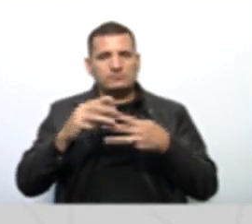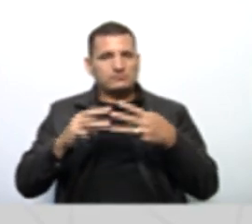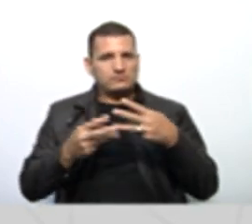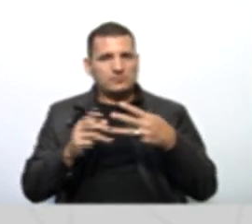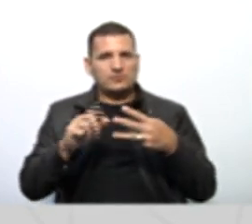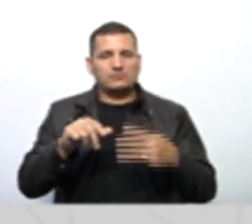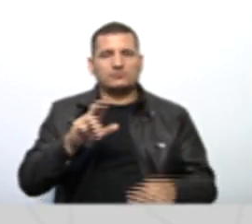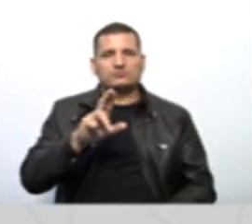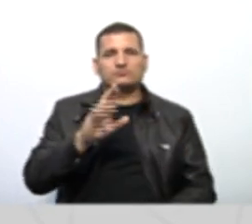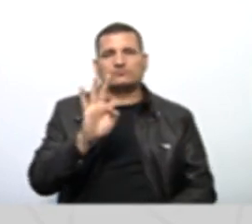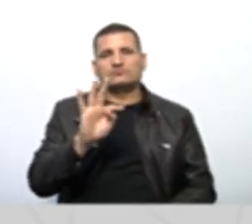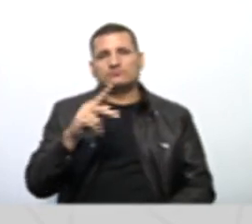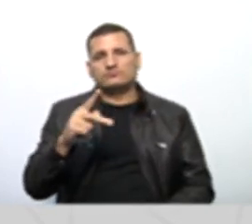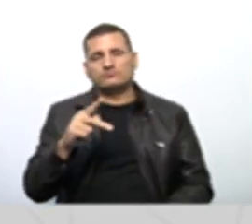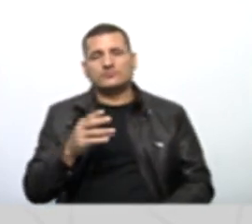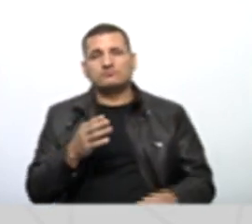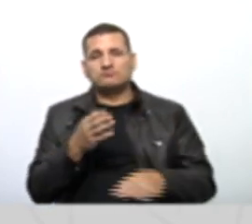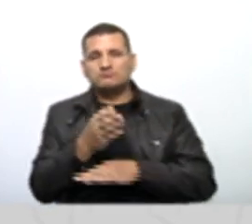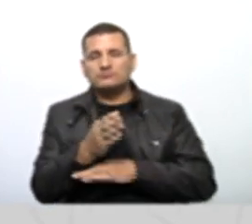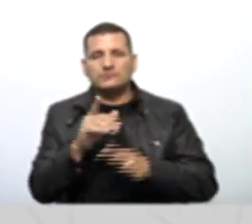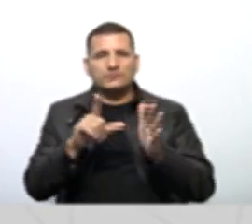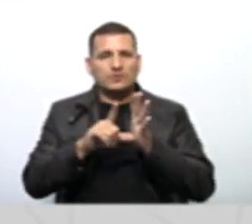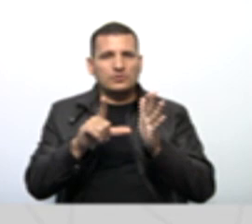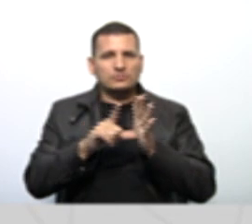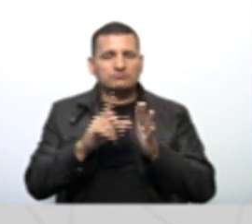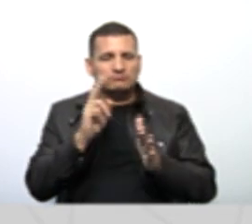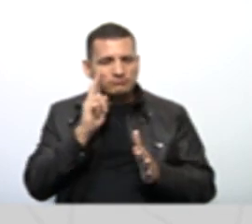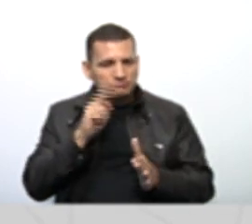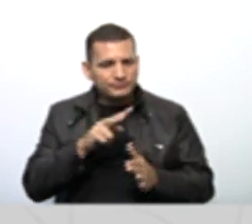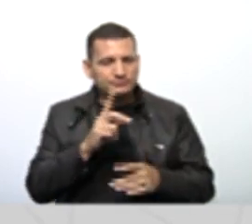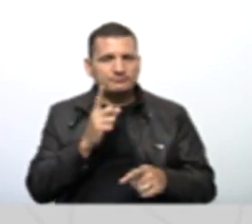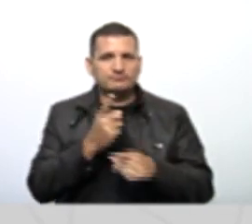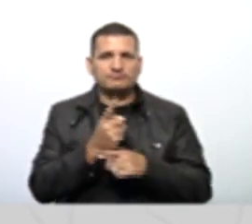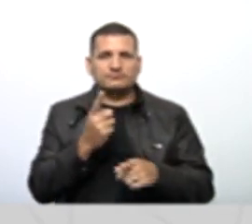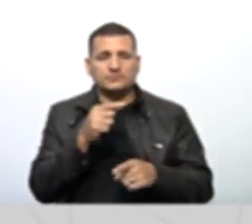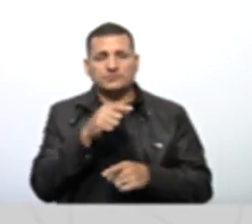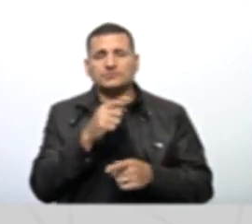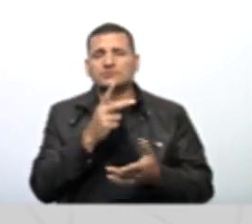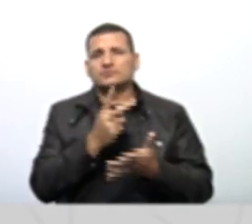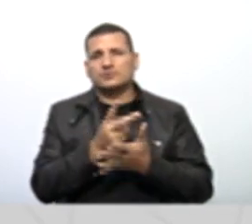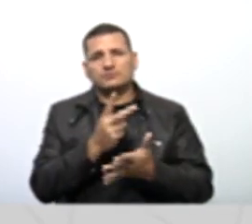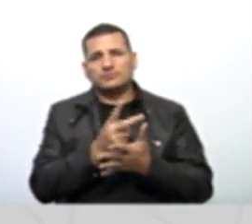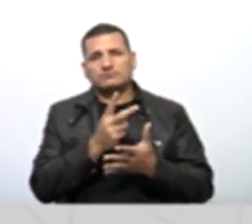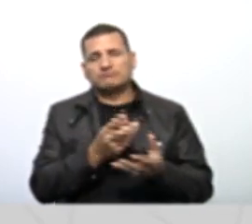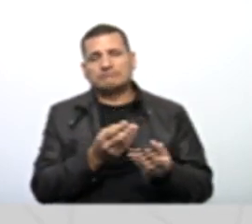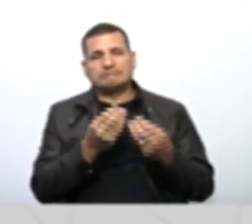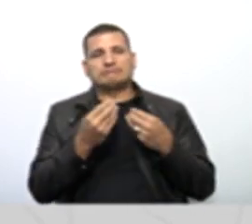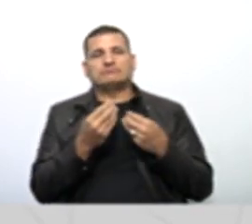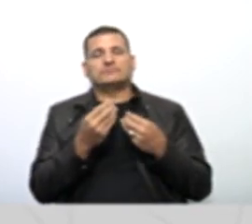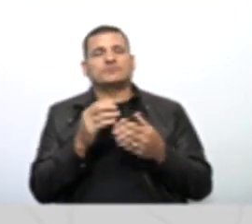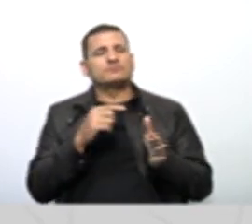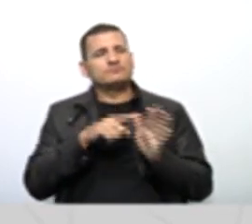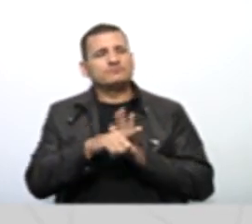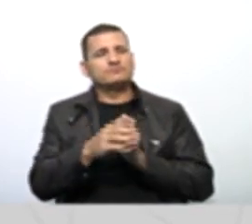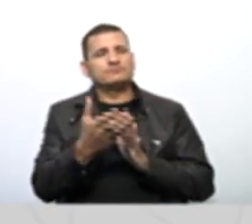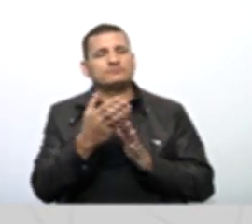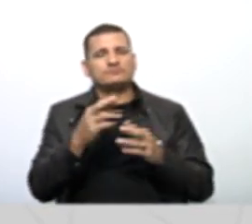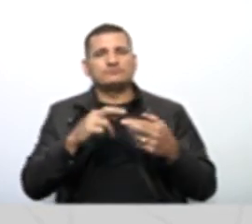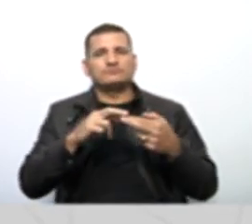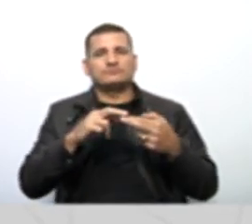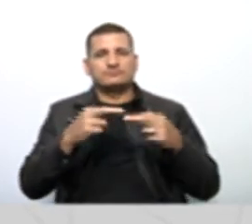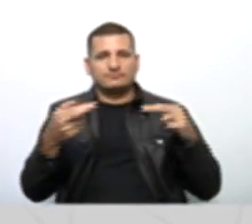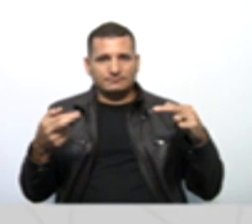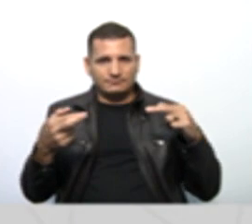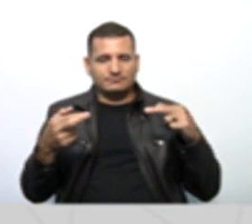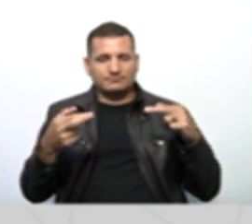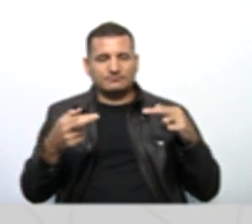encontra na maioria das lojas em analógico com placa de vídeo ele sim pode oferecer esse carro que chegou lá que era um cabo de rede com calma ele vai te